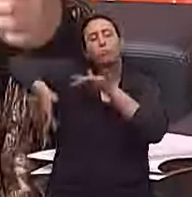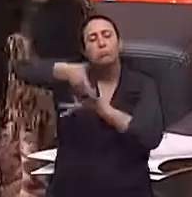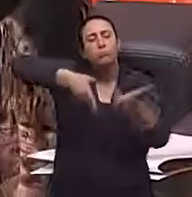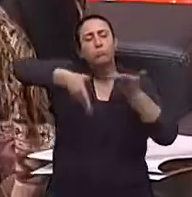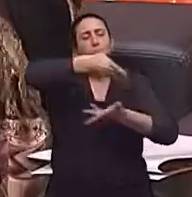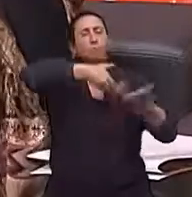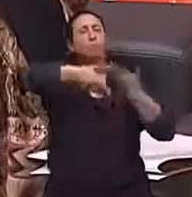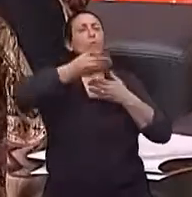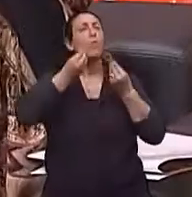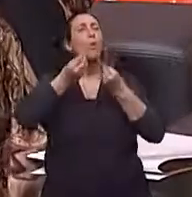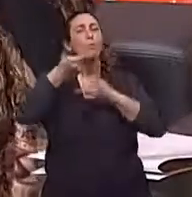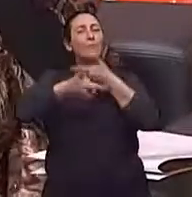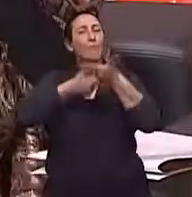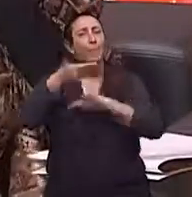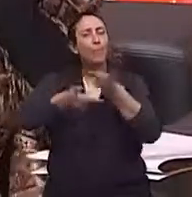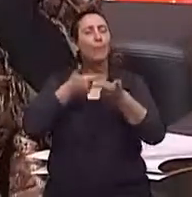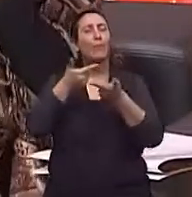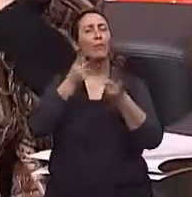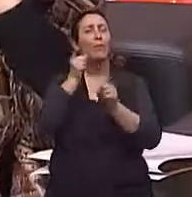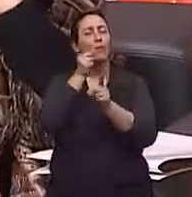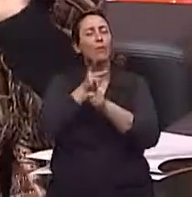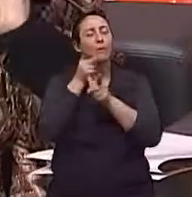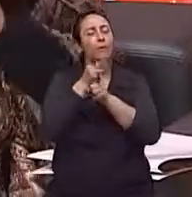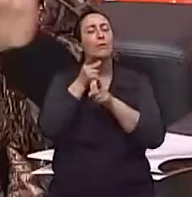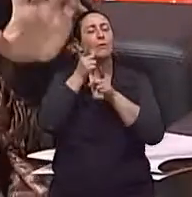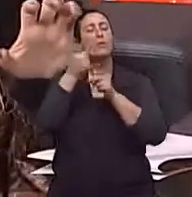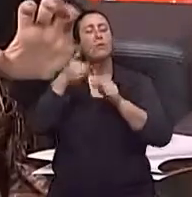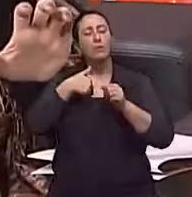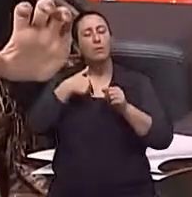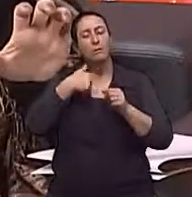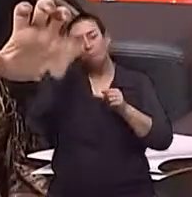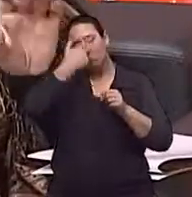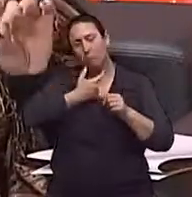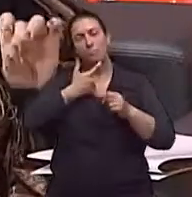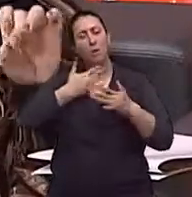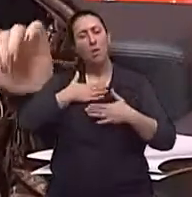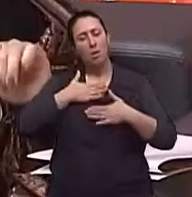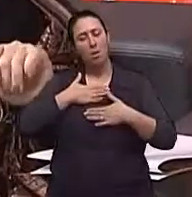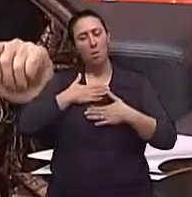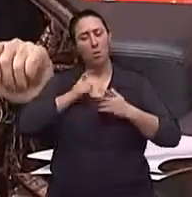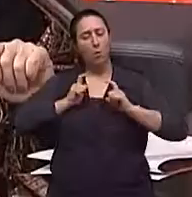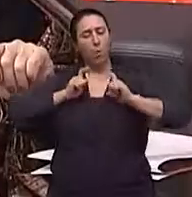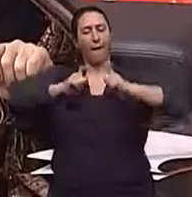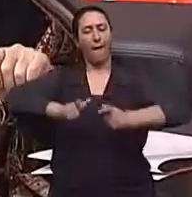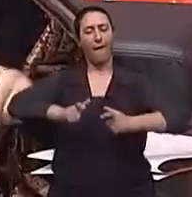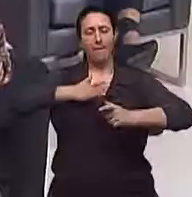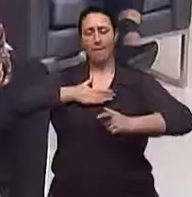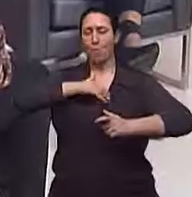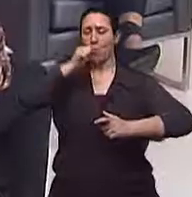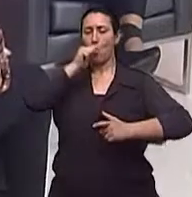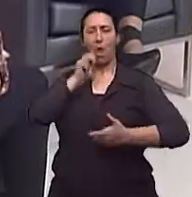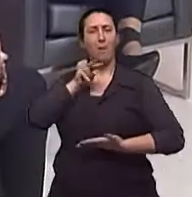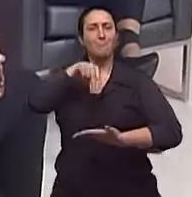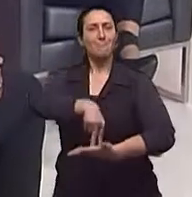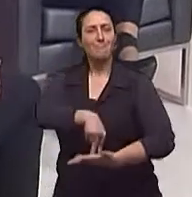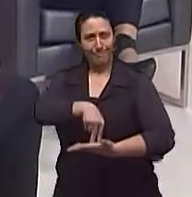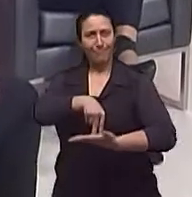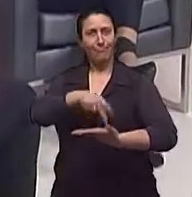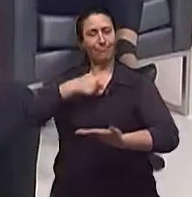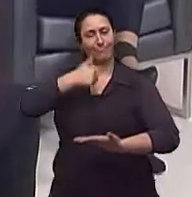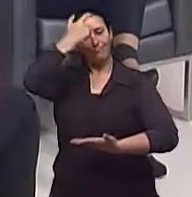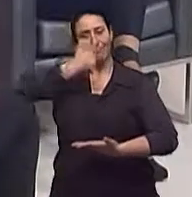desse trabalho que é realizado de ir assumindo um outro lugar mesmo Enquanto mulher na sociedade e